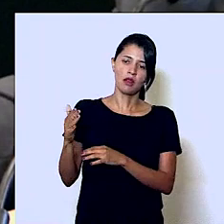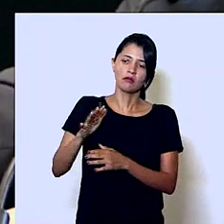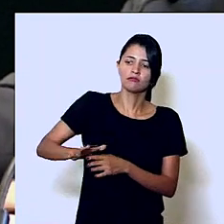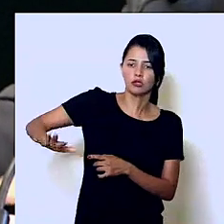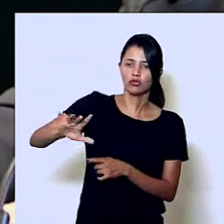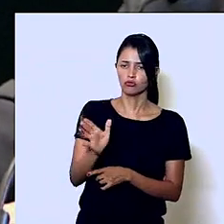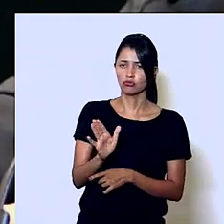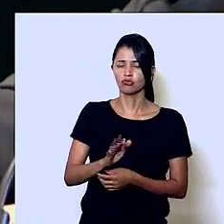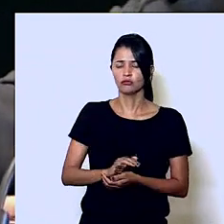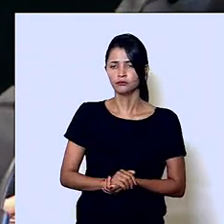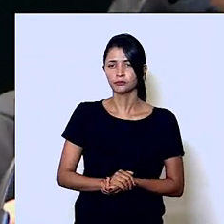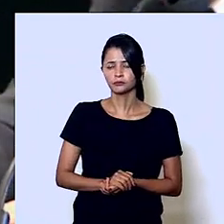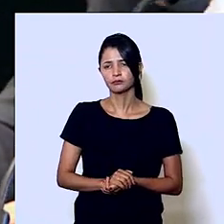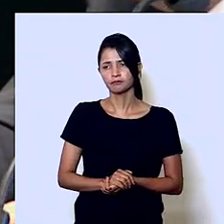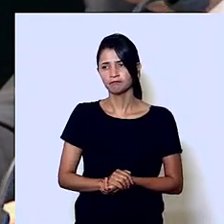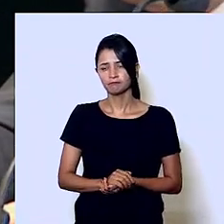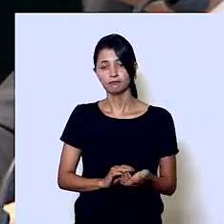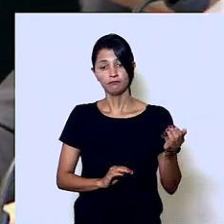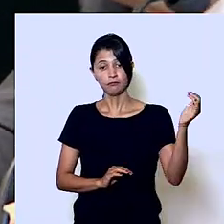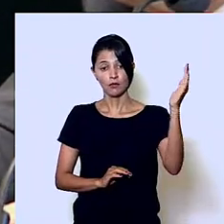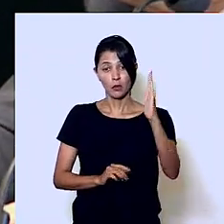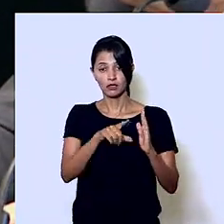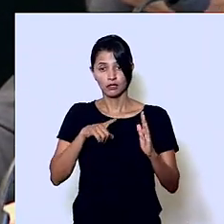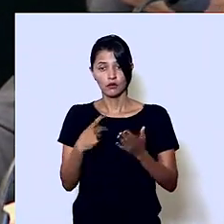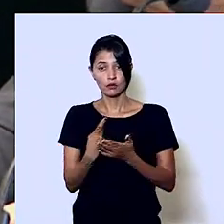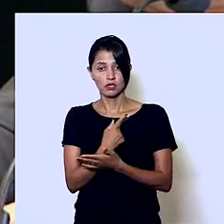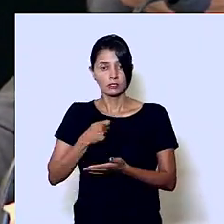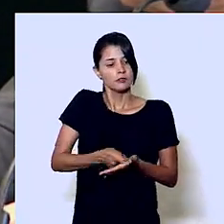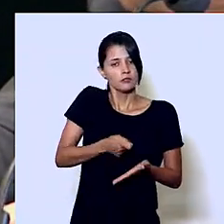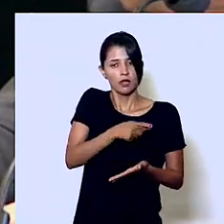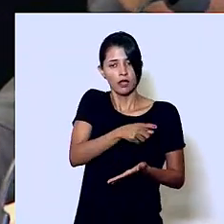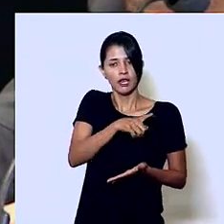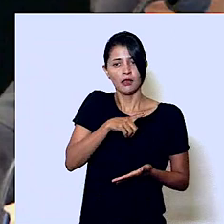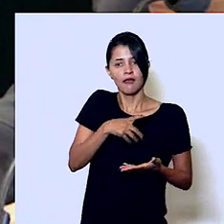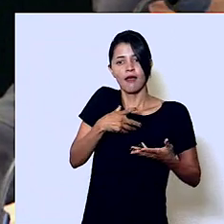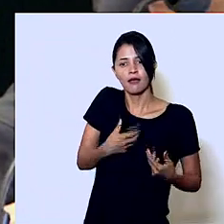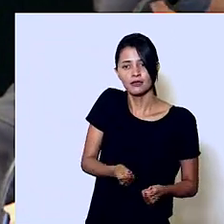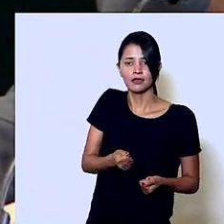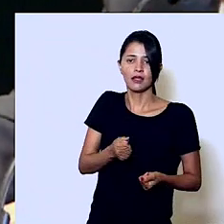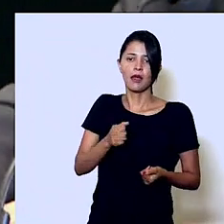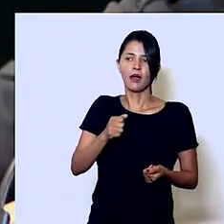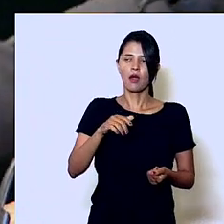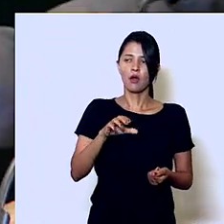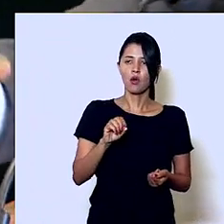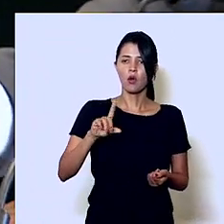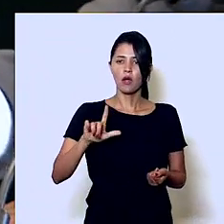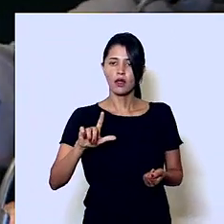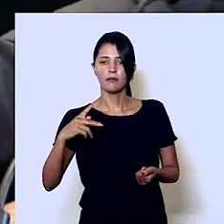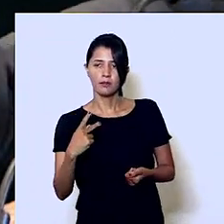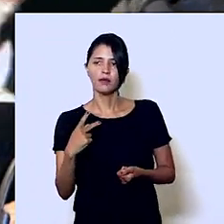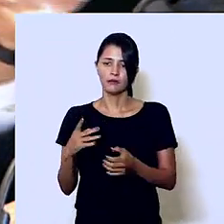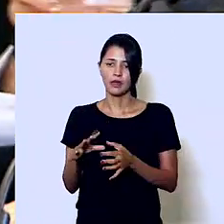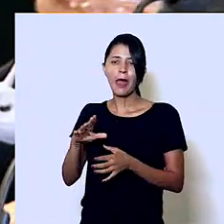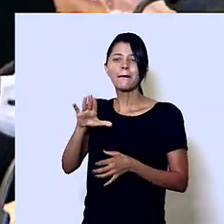O Brasil vinha sendo pressionado a reconhecer a OLP, a Organização pela Libertação da Palestina. E o Iraque era o